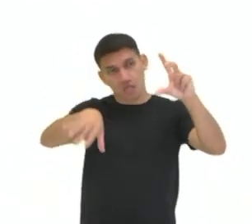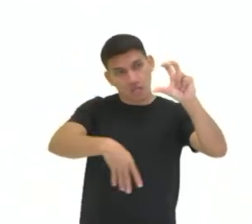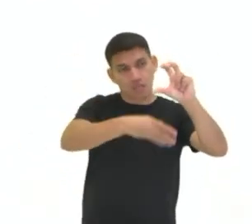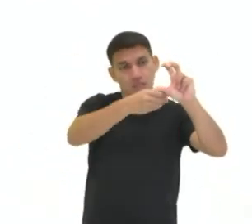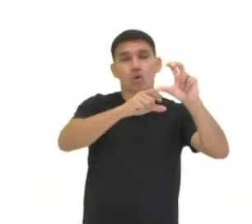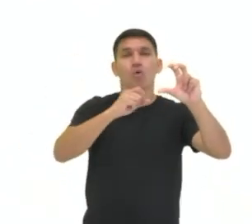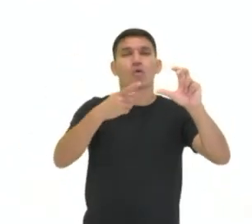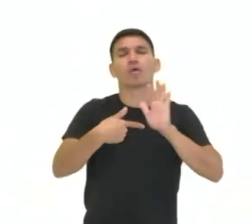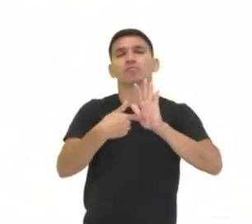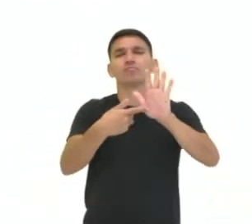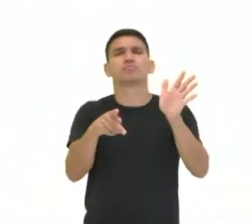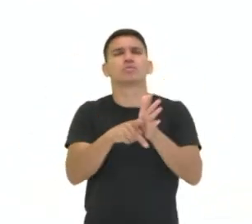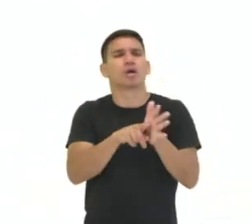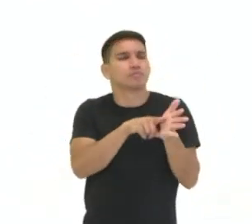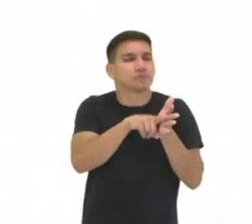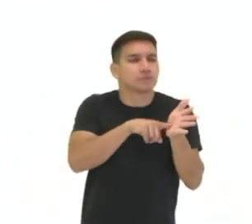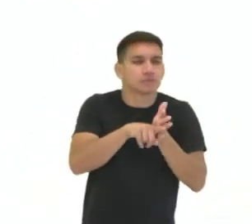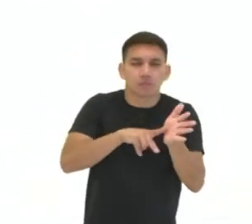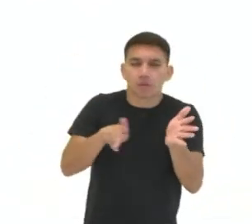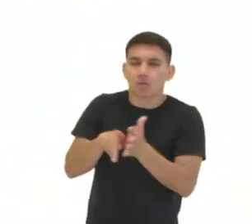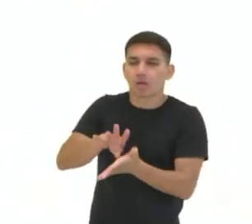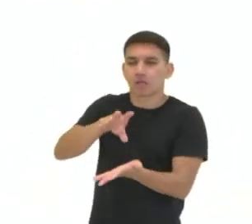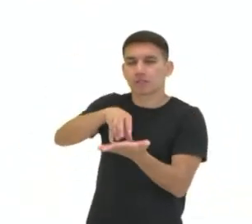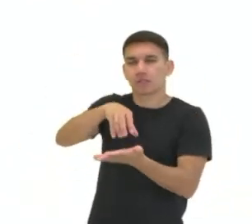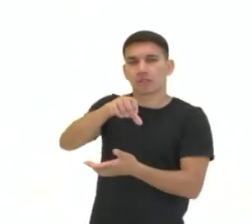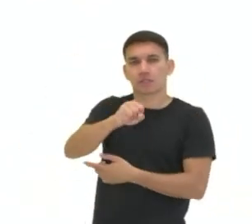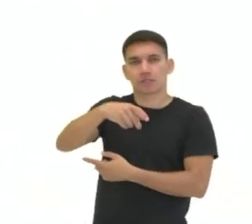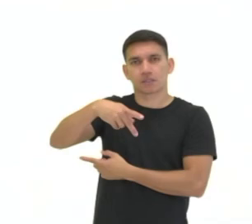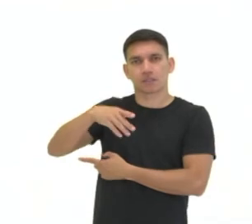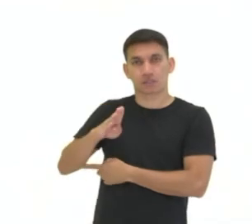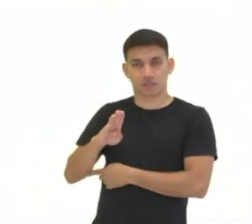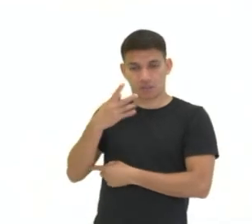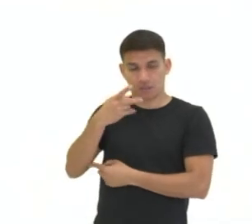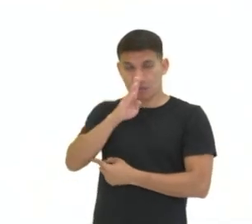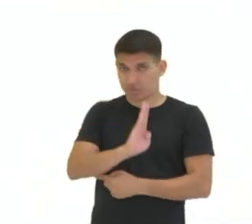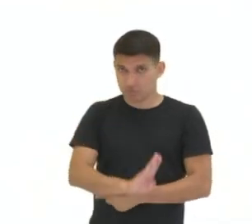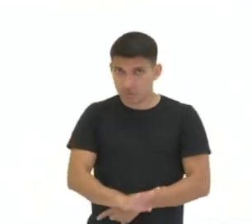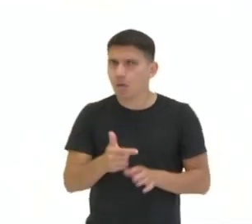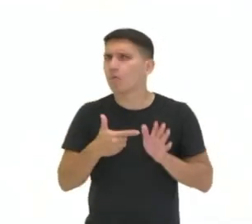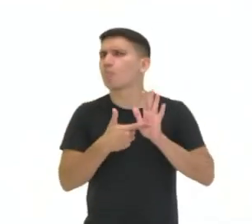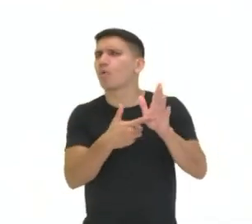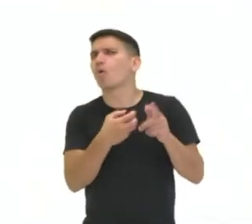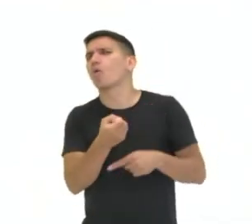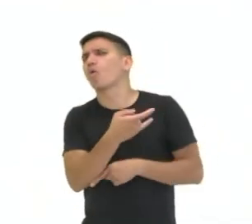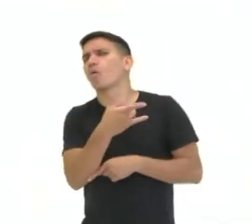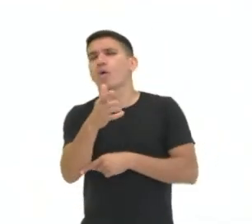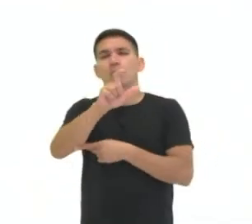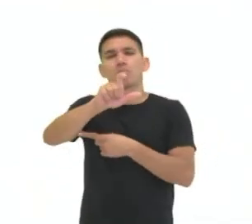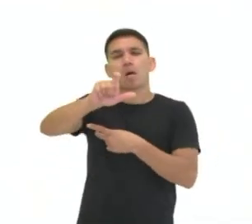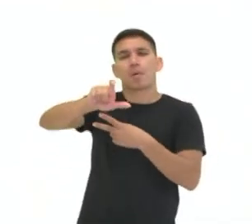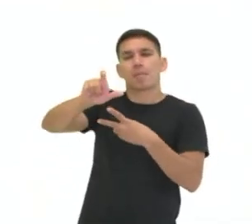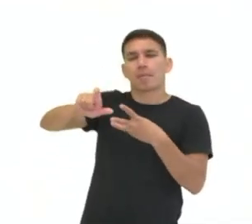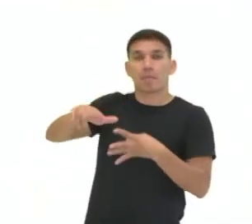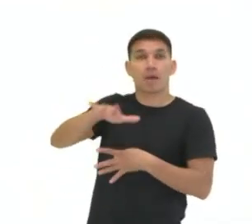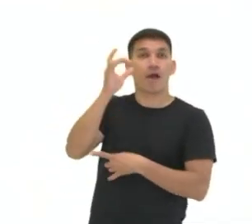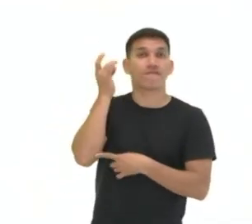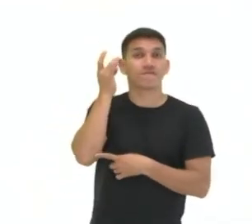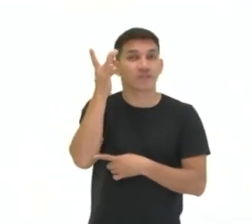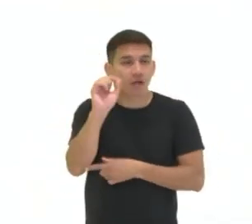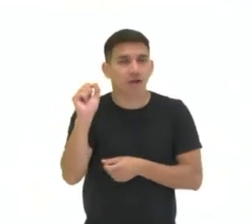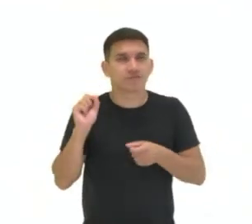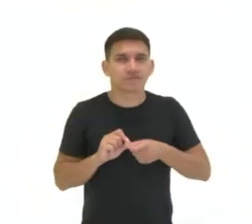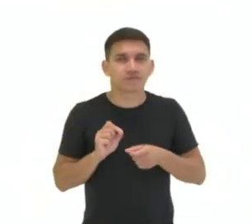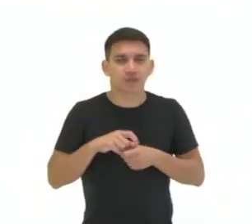temos: pesquisa realizada pelo SPC Brasil indicou que oferta de crédito mais fácil fez